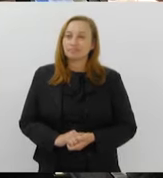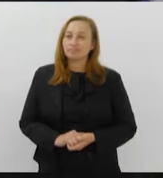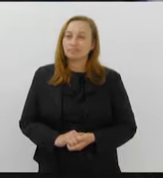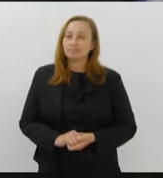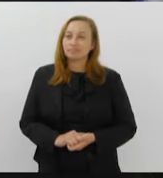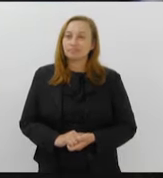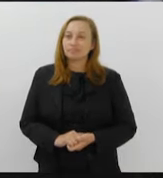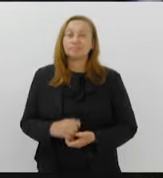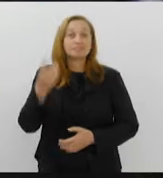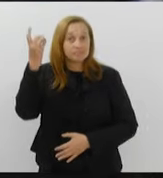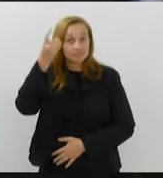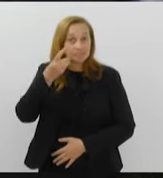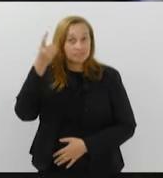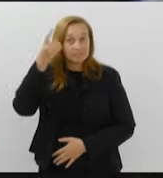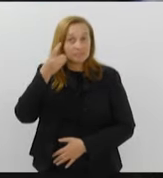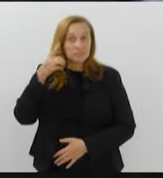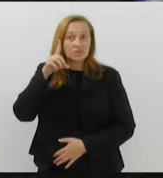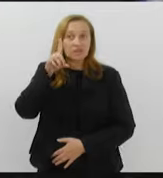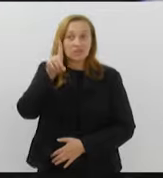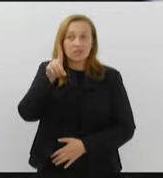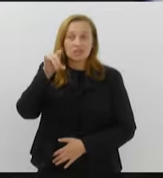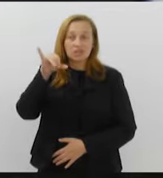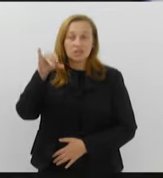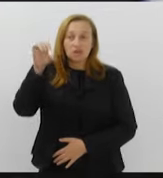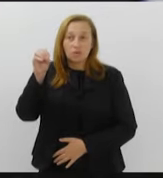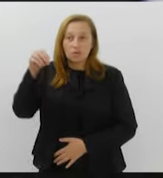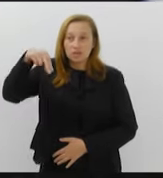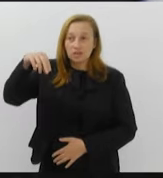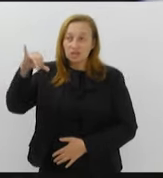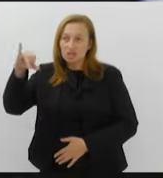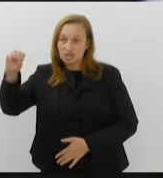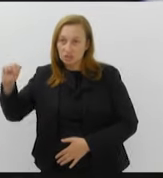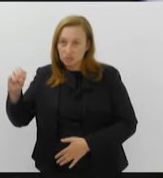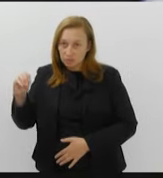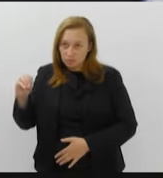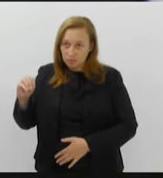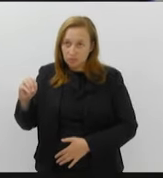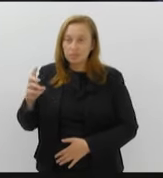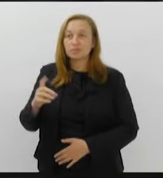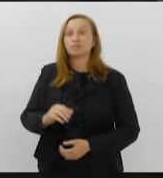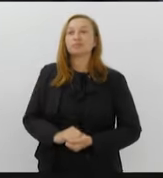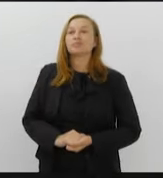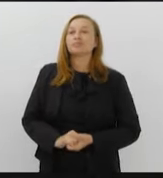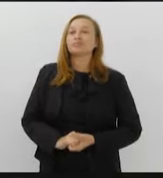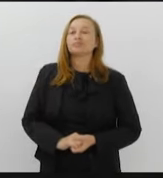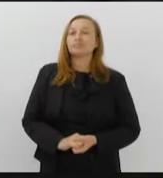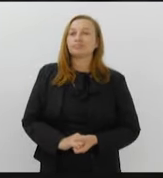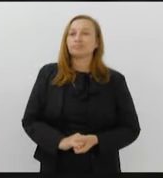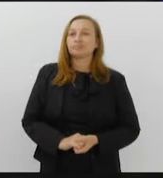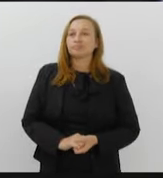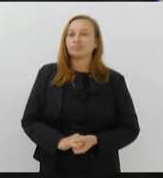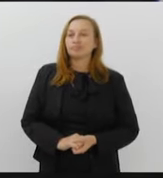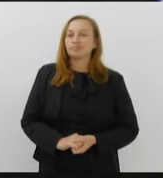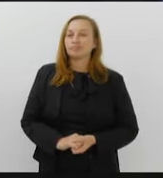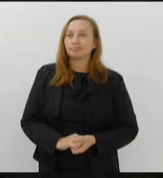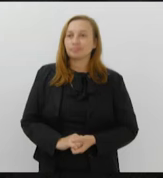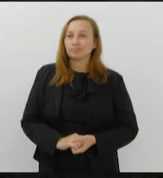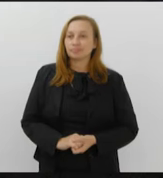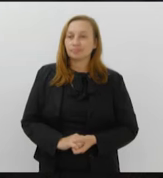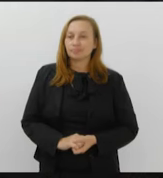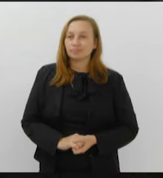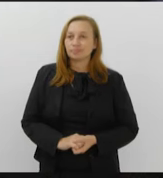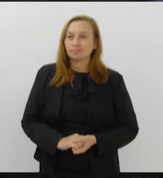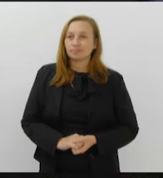Nosso nobre deputado Dionísio Lins. Nosso nobre deputado Dionísio Lins.